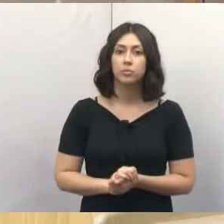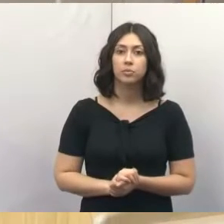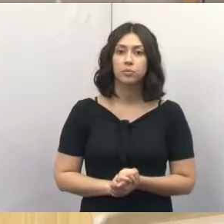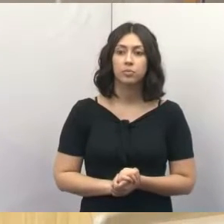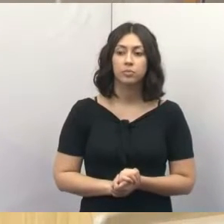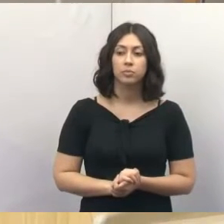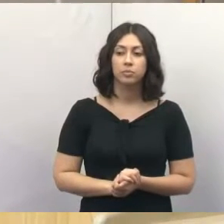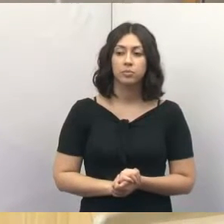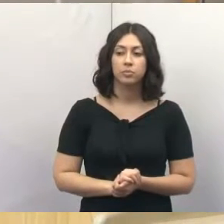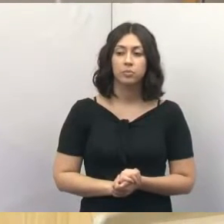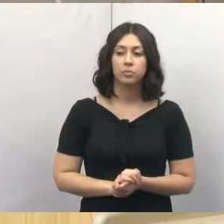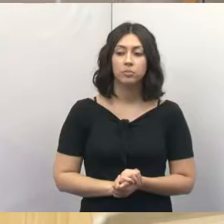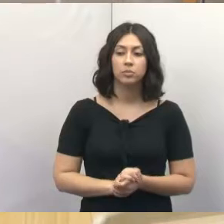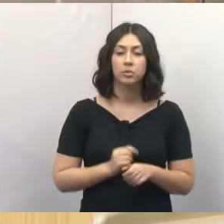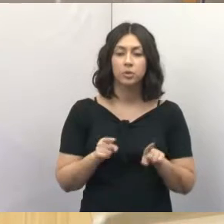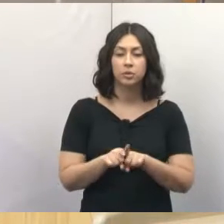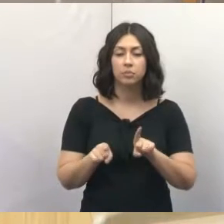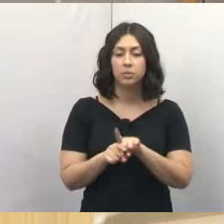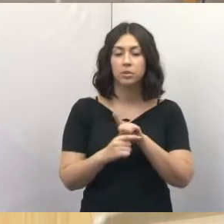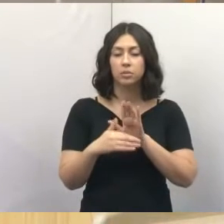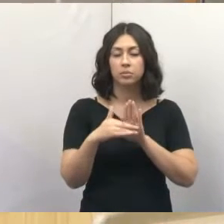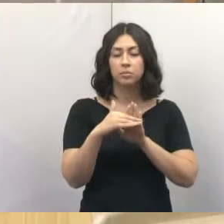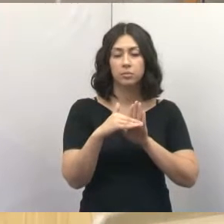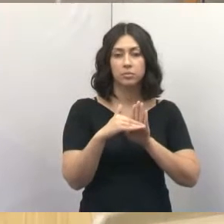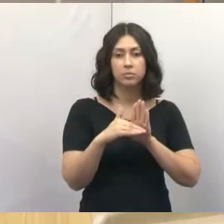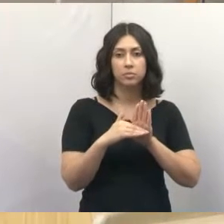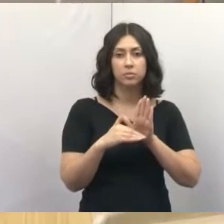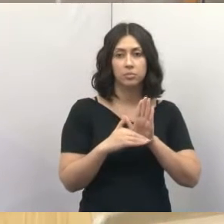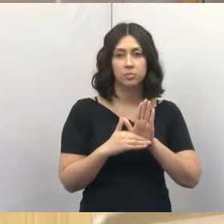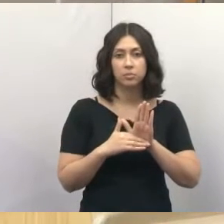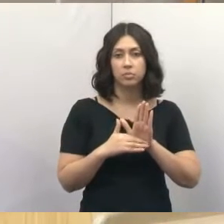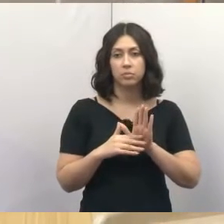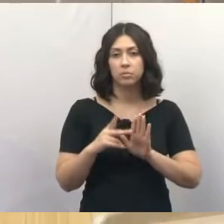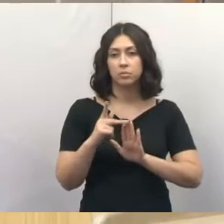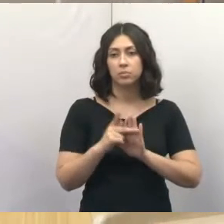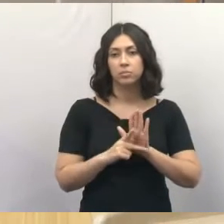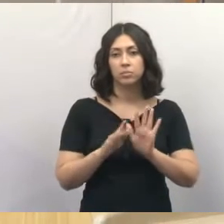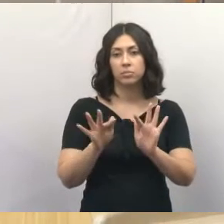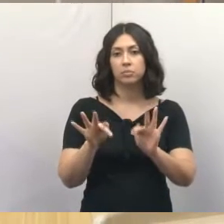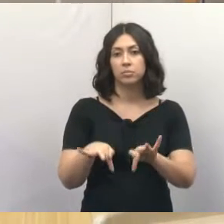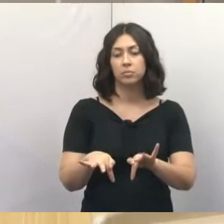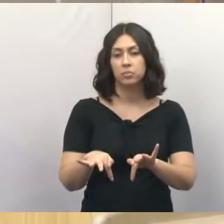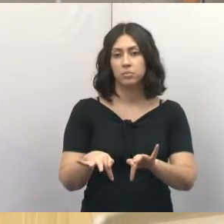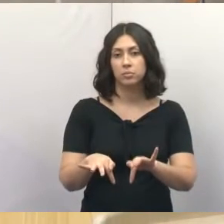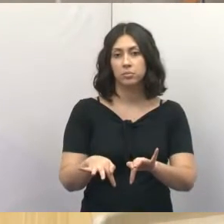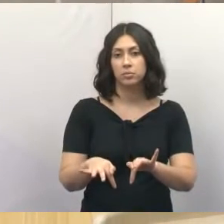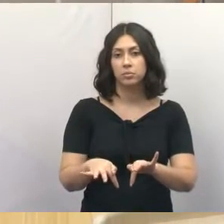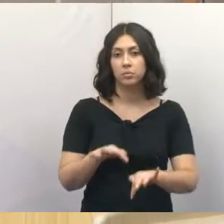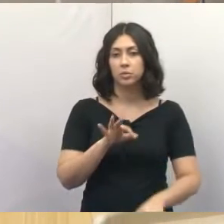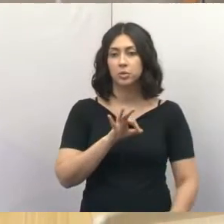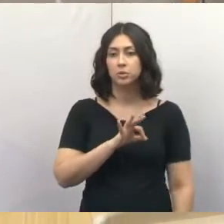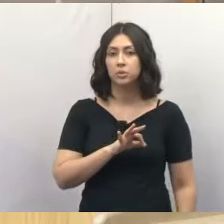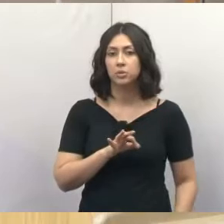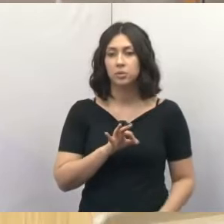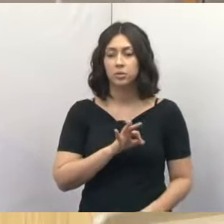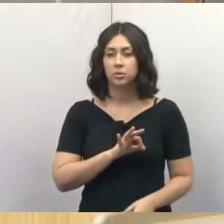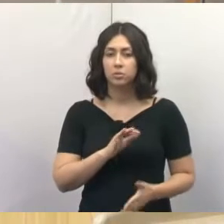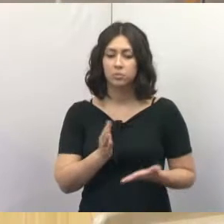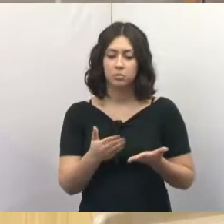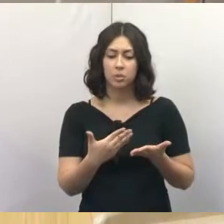Fica incluído o sumário ao final do projeto de resolução, em epígrafe, cuja remuneração das páginas